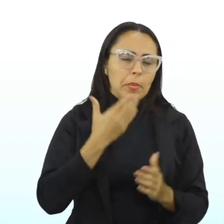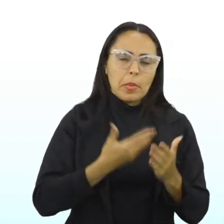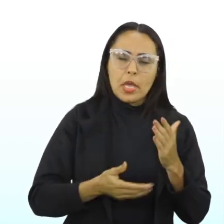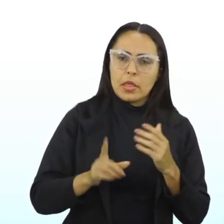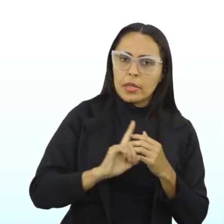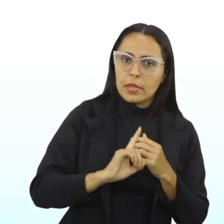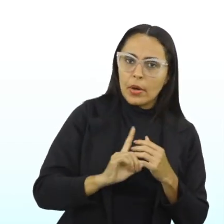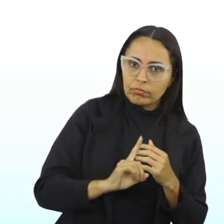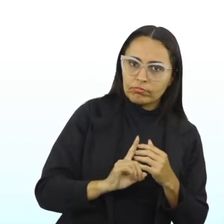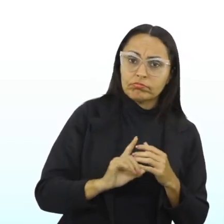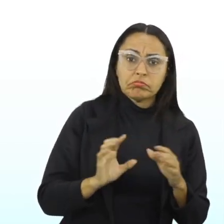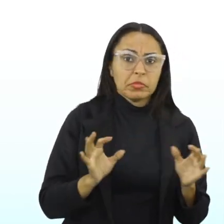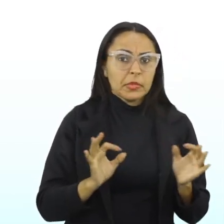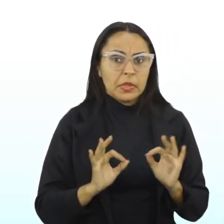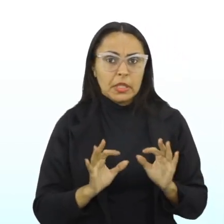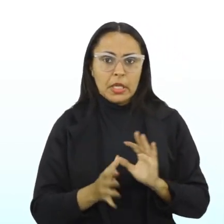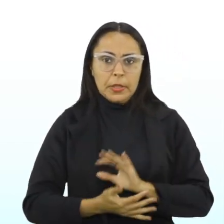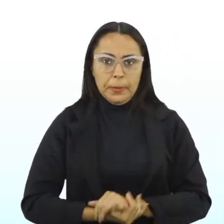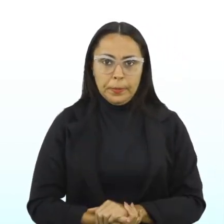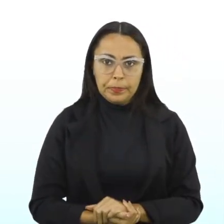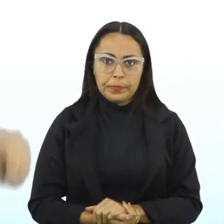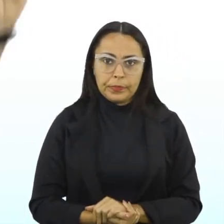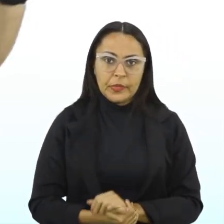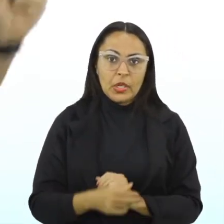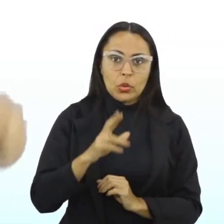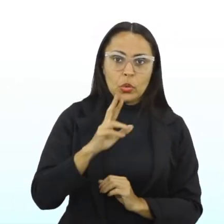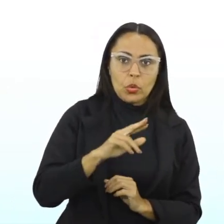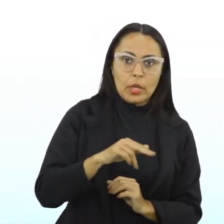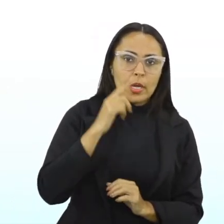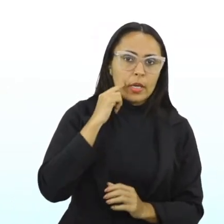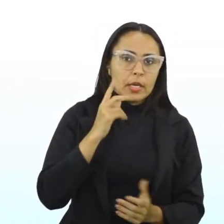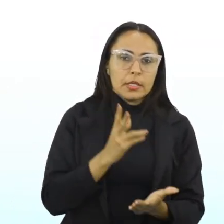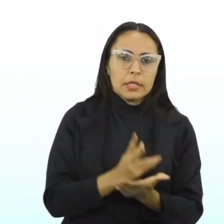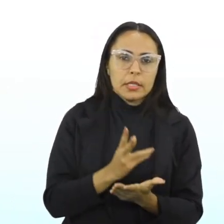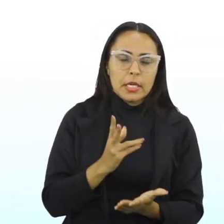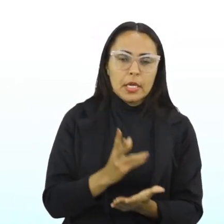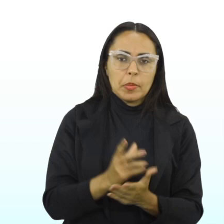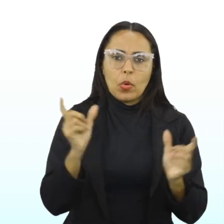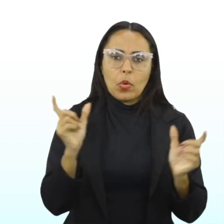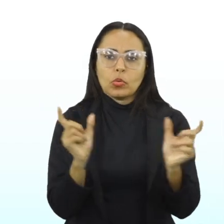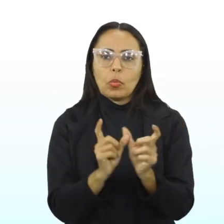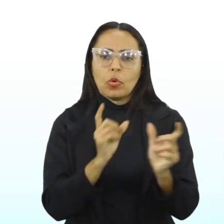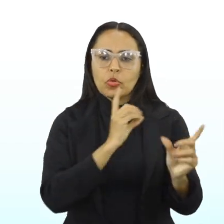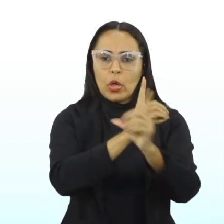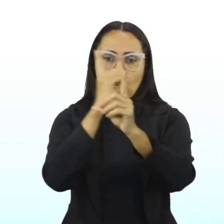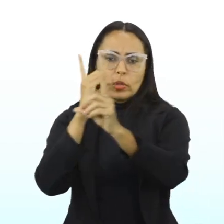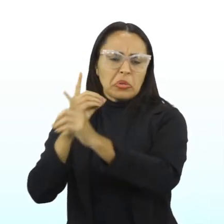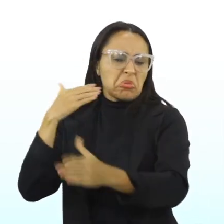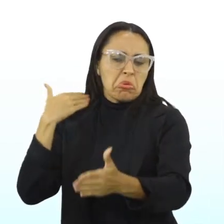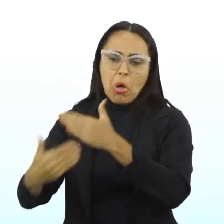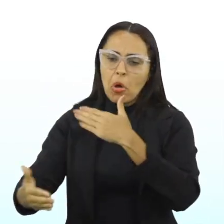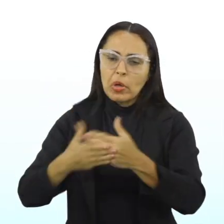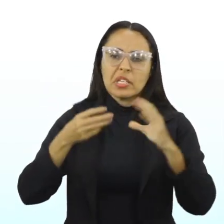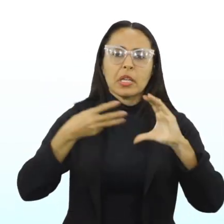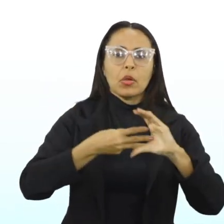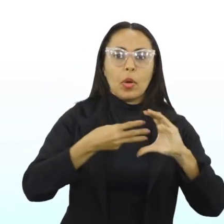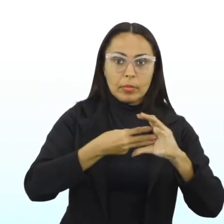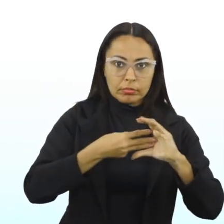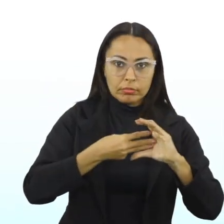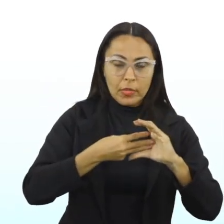ninguém. Água nunca vai perder de ninguém. Nunca. A água sempre é o composto mais encontrado em qualquer célula. Olha para